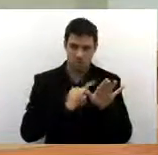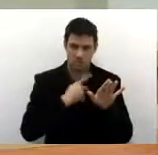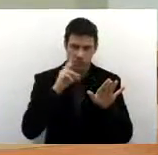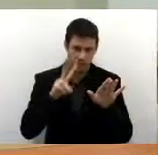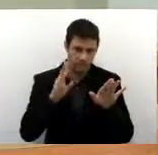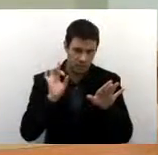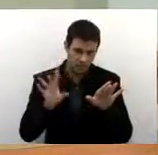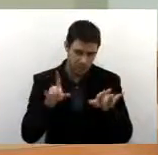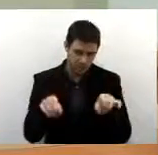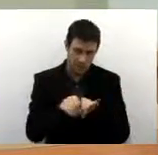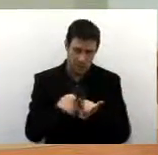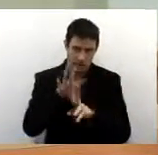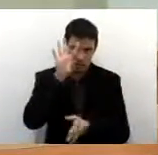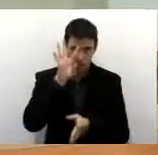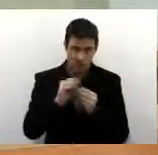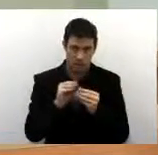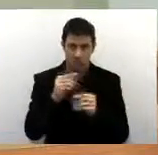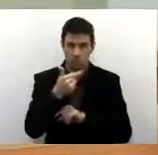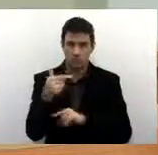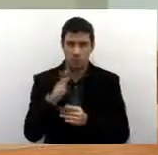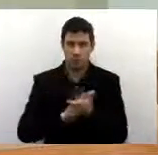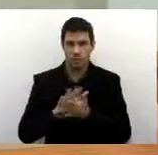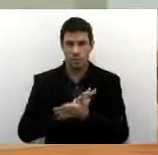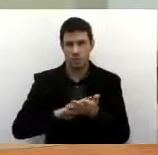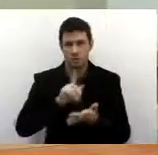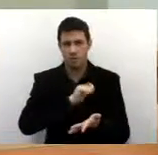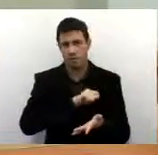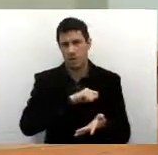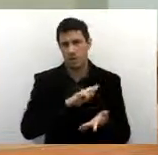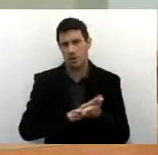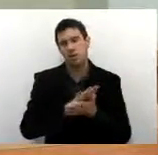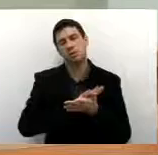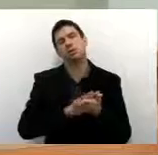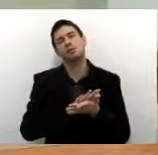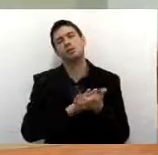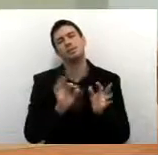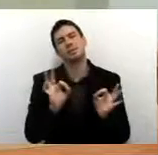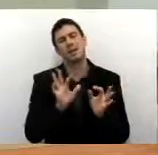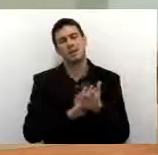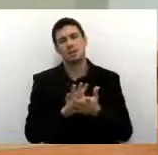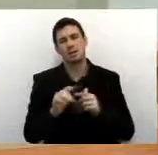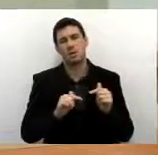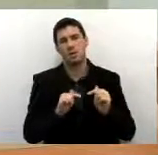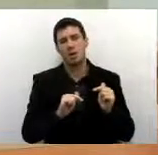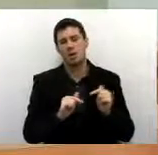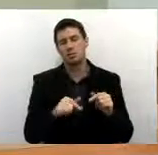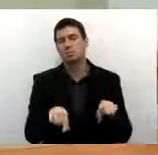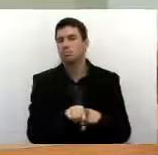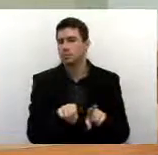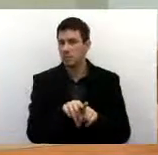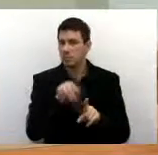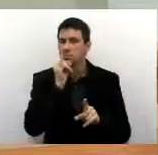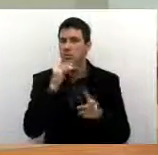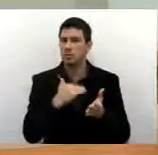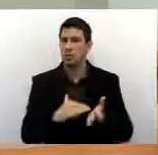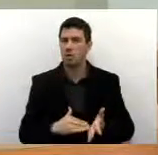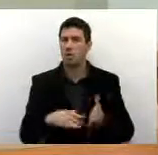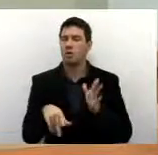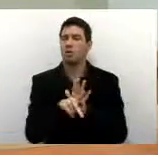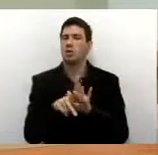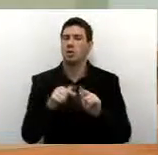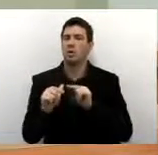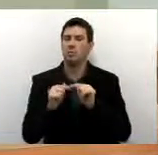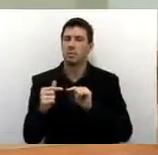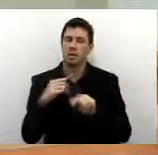aqui, não vê uma fiscalização nem da Delegacia Regional do Trabalho, tampouco da Secretaria de Trabalho do nosso